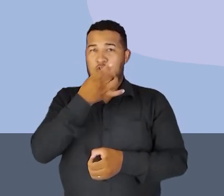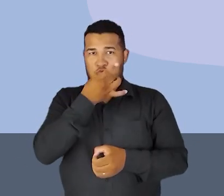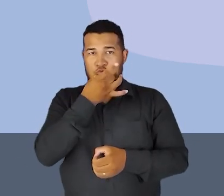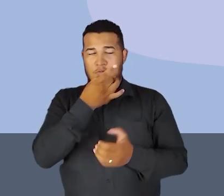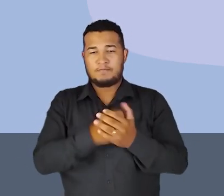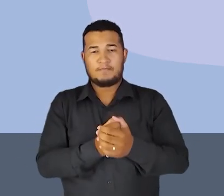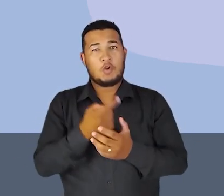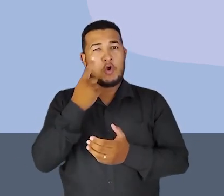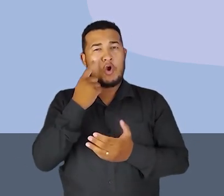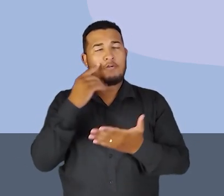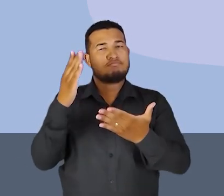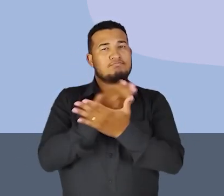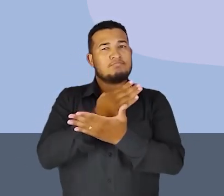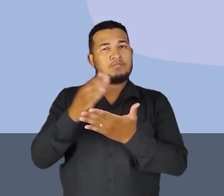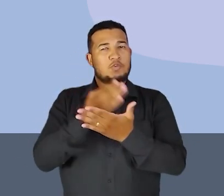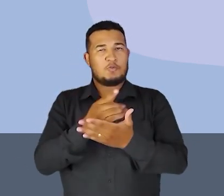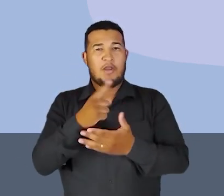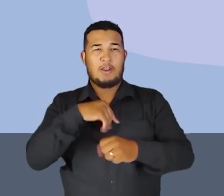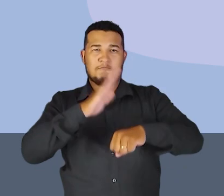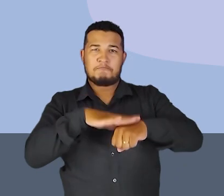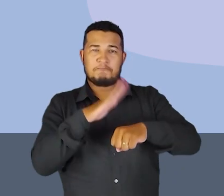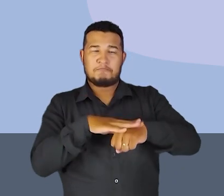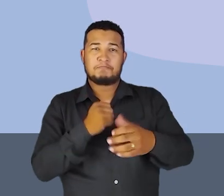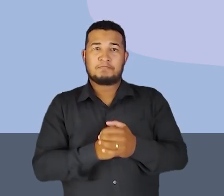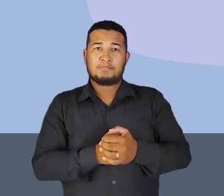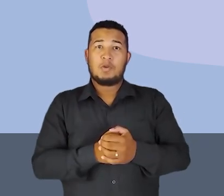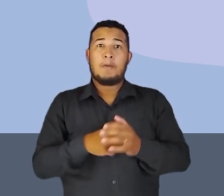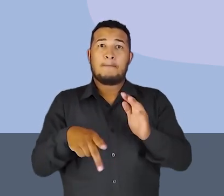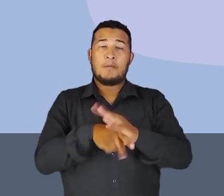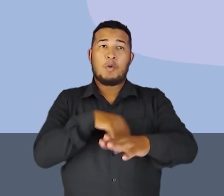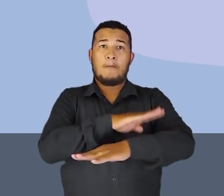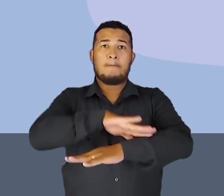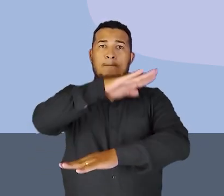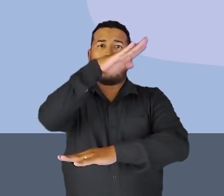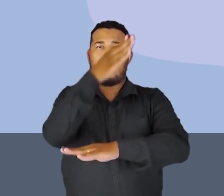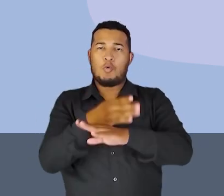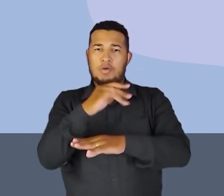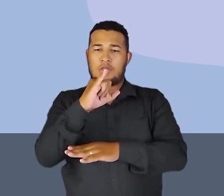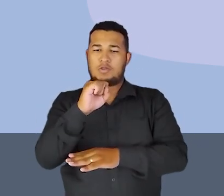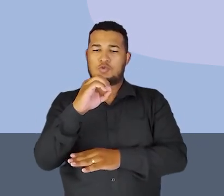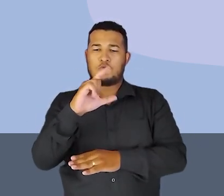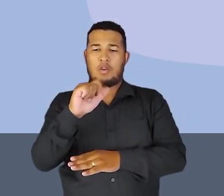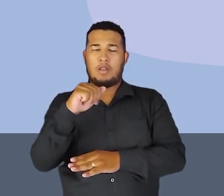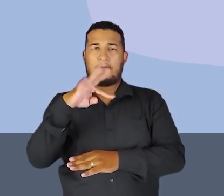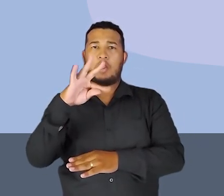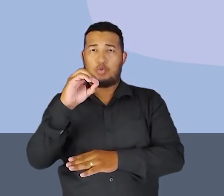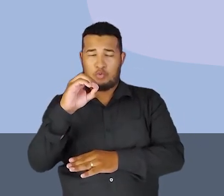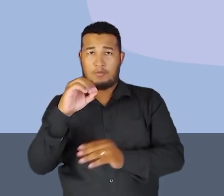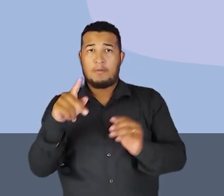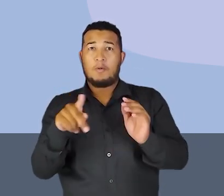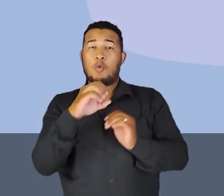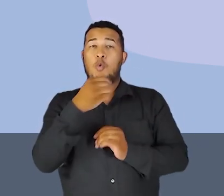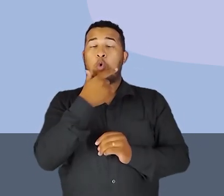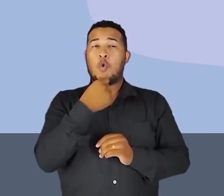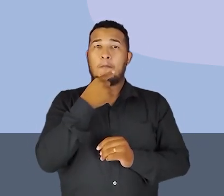aí algumas obras que ele produziu. O Morro do Isolamento, Um Pé de Milho, O Homem Rouco, A